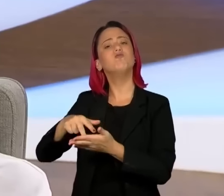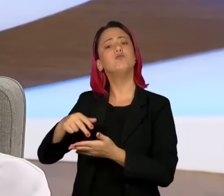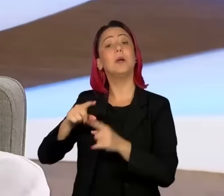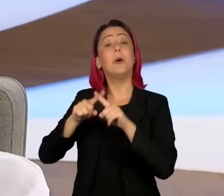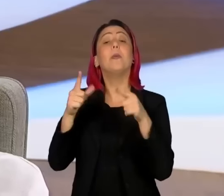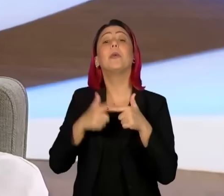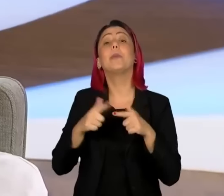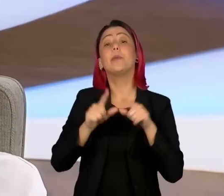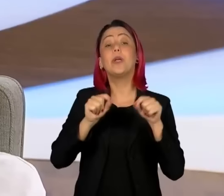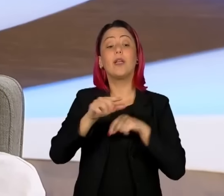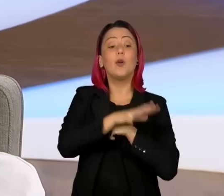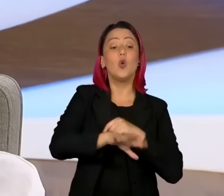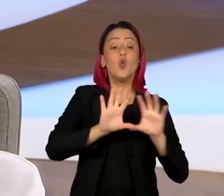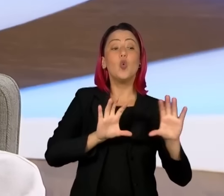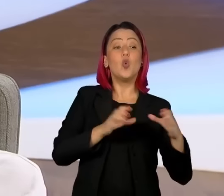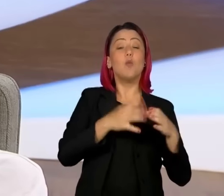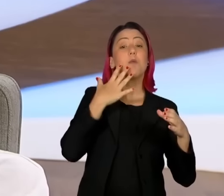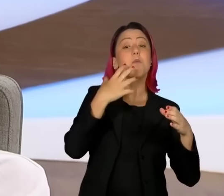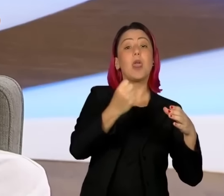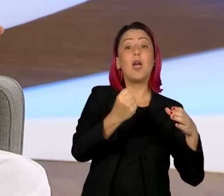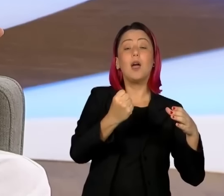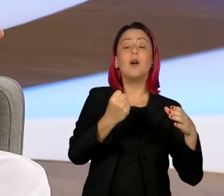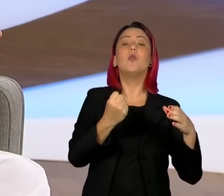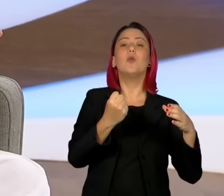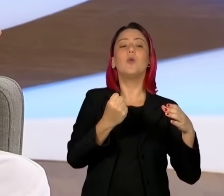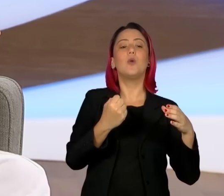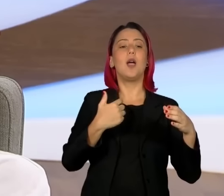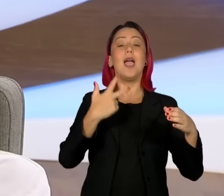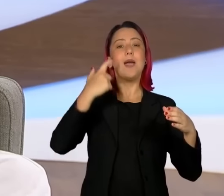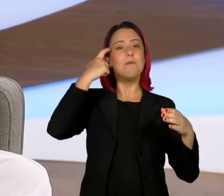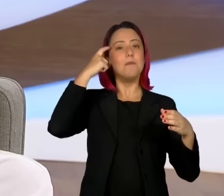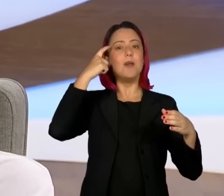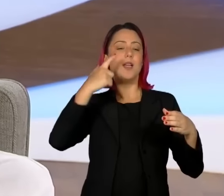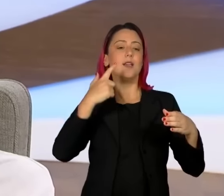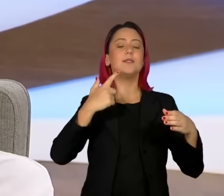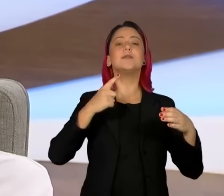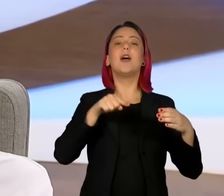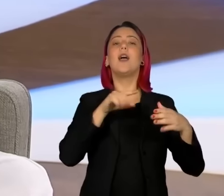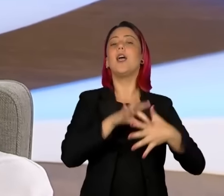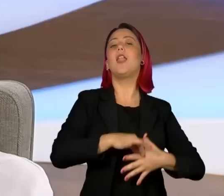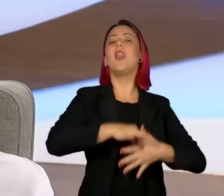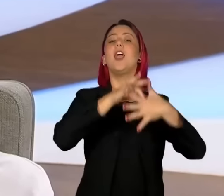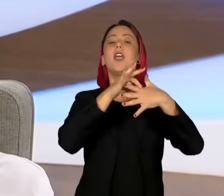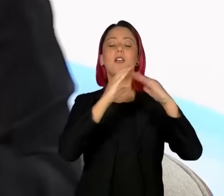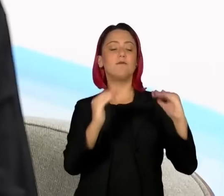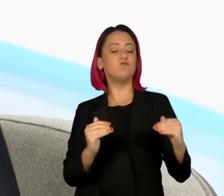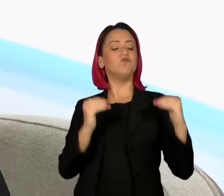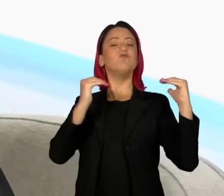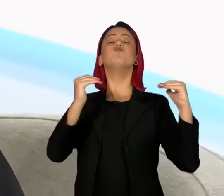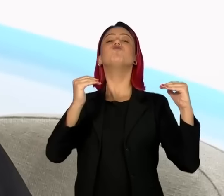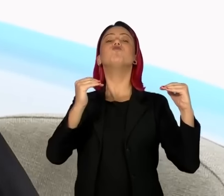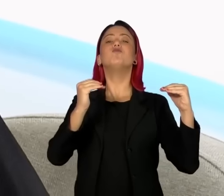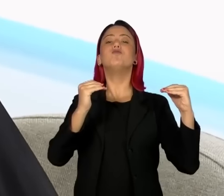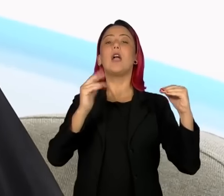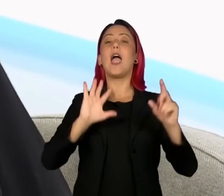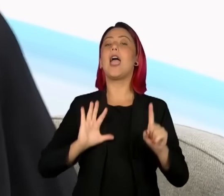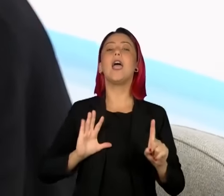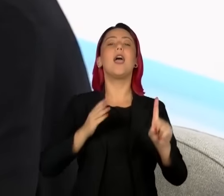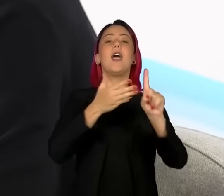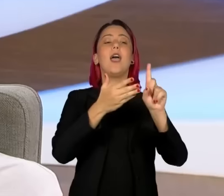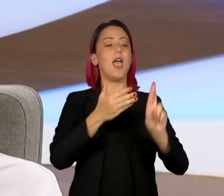Branco antes ele era o porta-voz do Povo ele era livre superior e porta-voz do